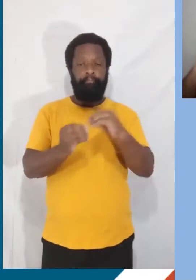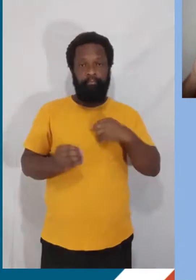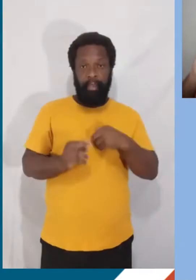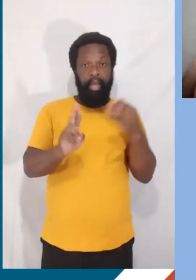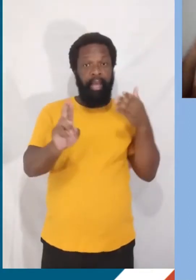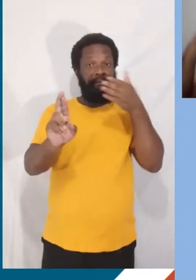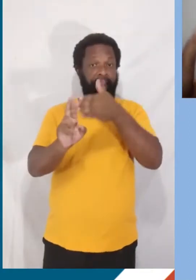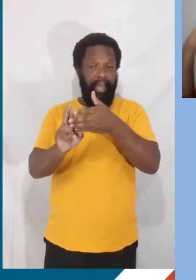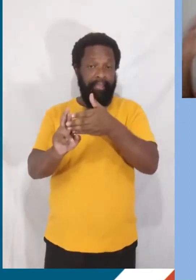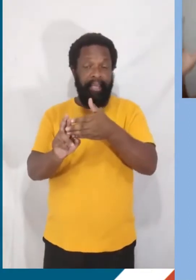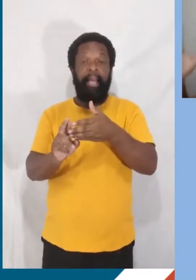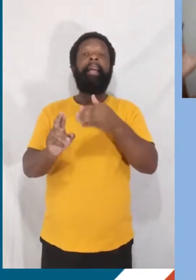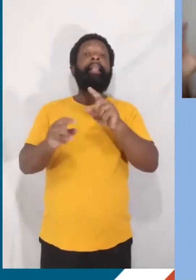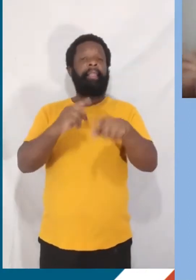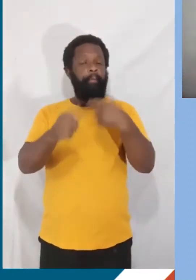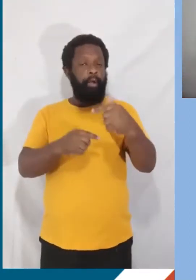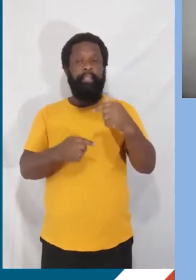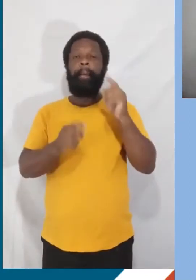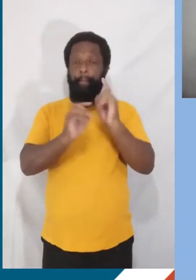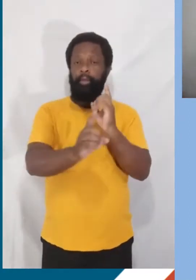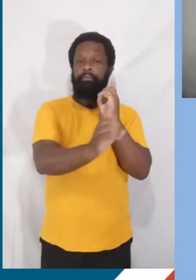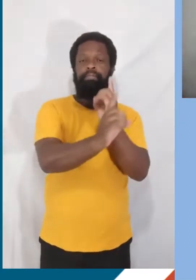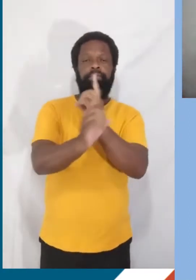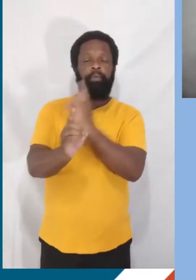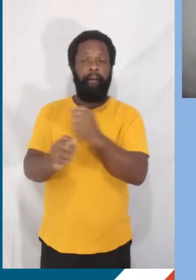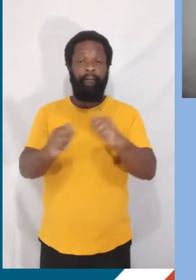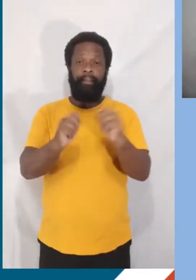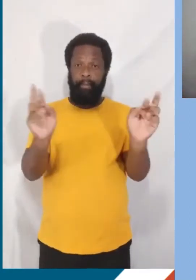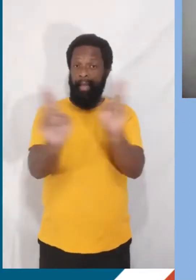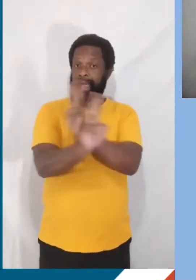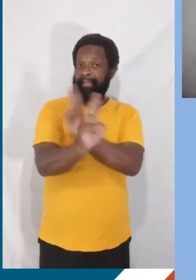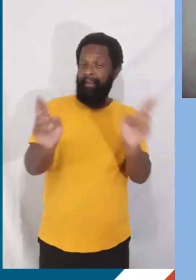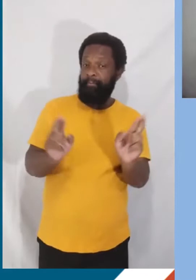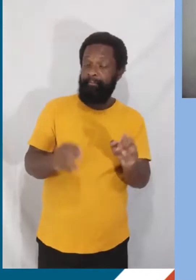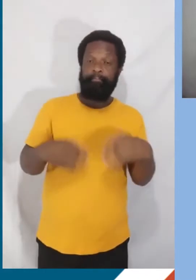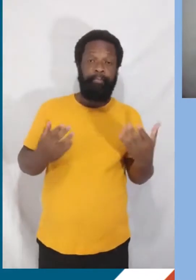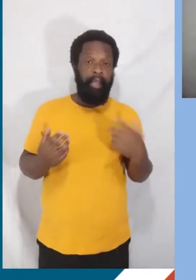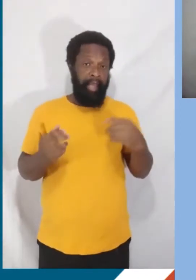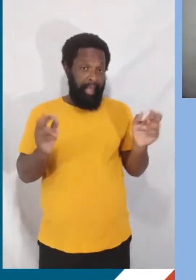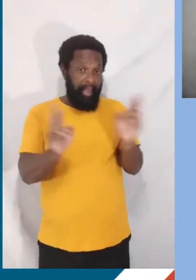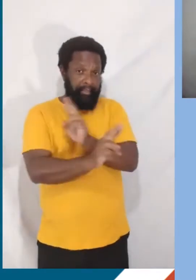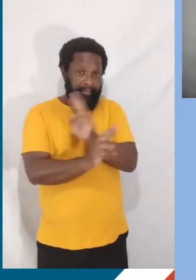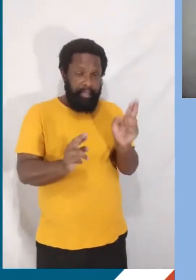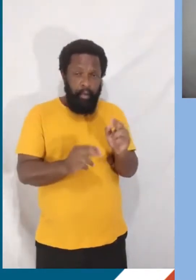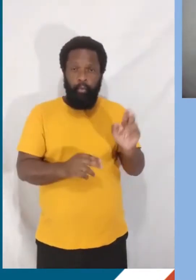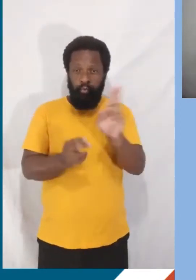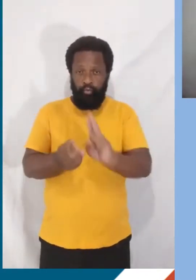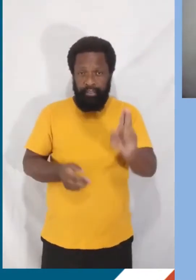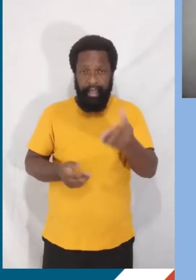uma dúzia corresponde a 12 unidades, e aí a partir daí, do que eu quero descobrir, eu faço uma relação. Então